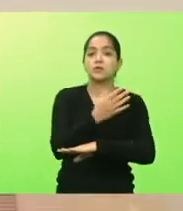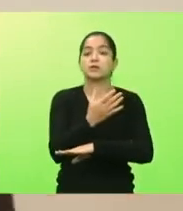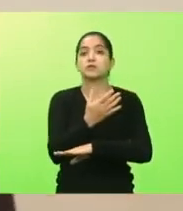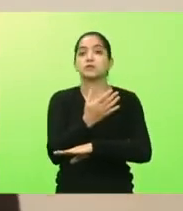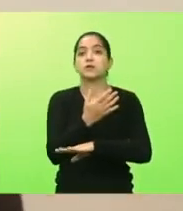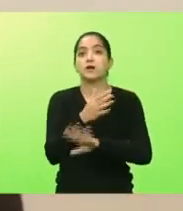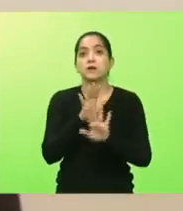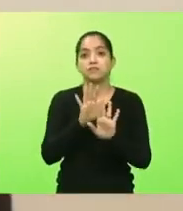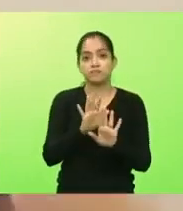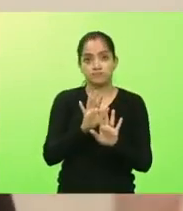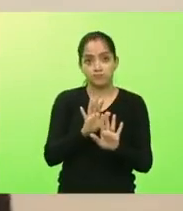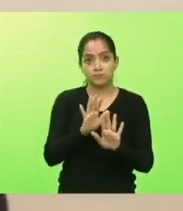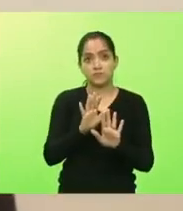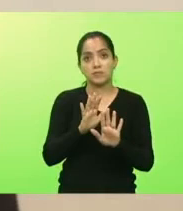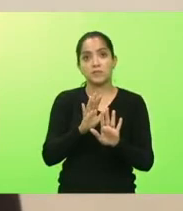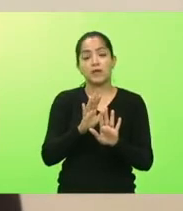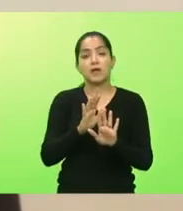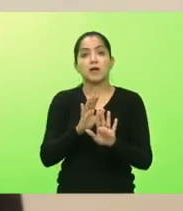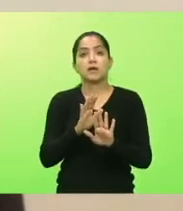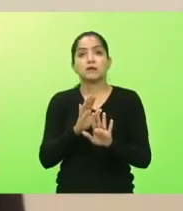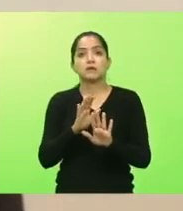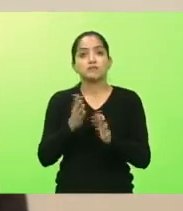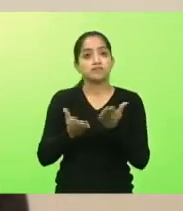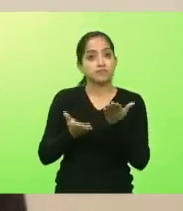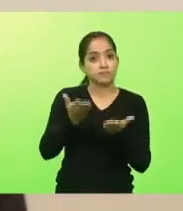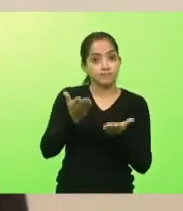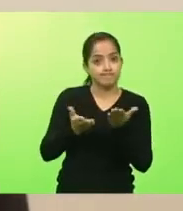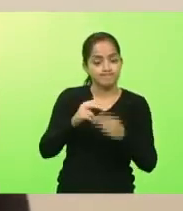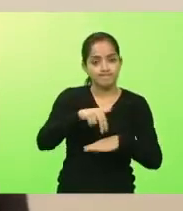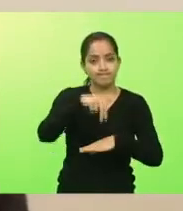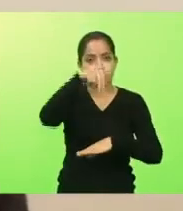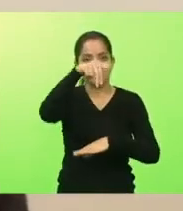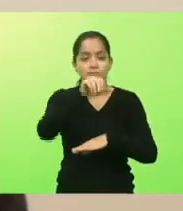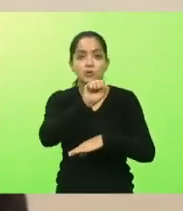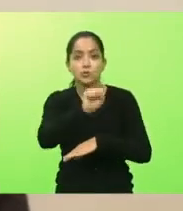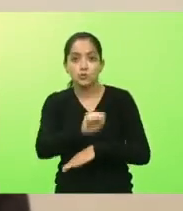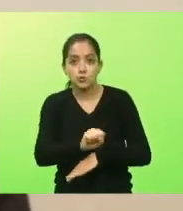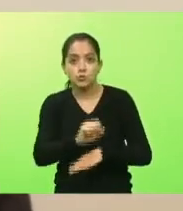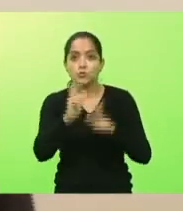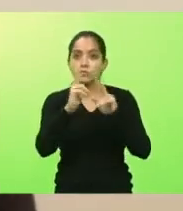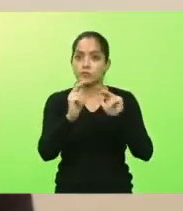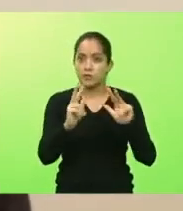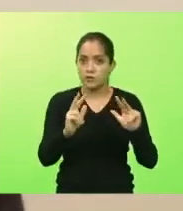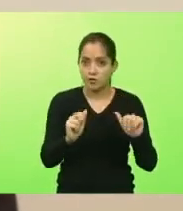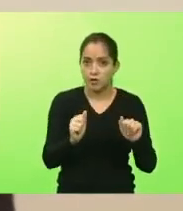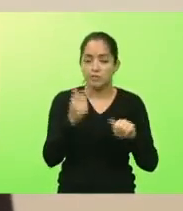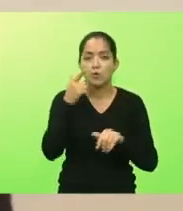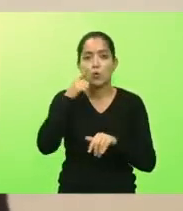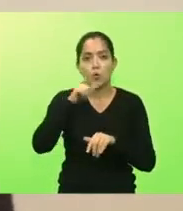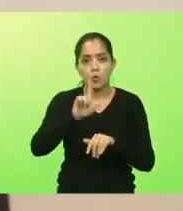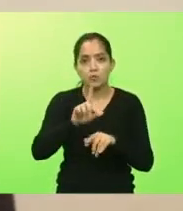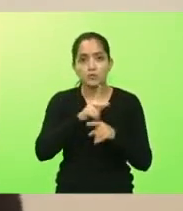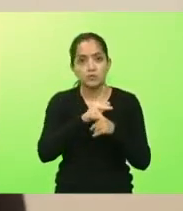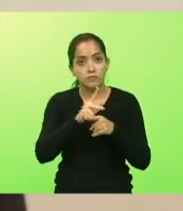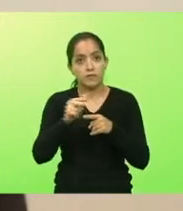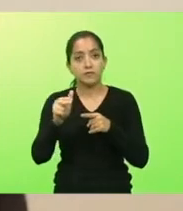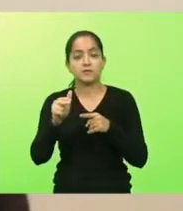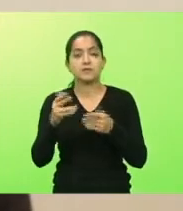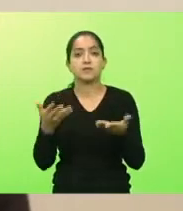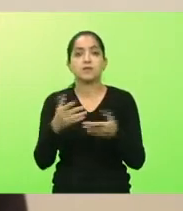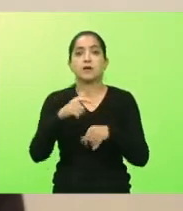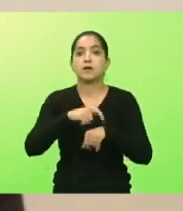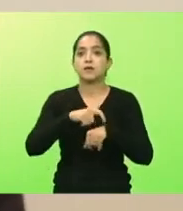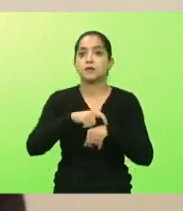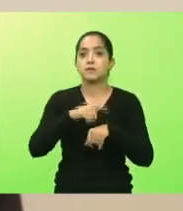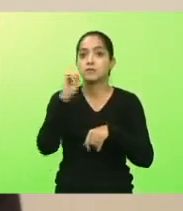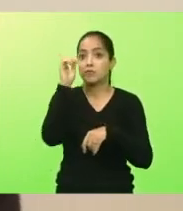superar, estamos com a taxa de equilíbrio. Espero que a região norte e o sul do estado, a Grande Florianópolis, também consigam atravessar esse momento difícil com o